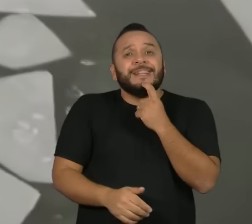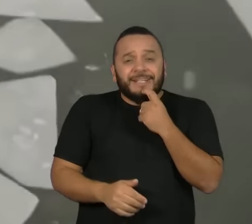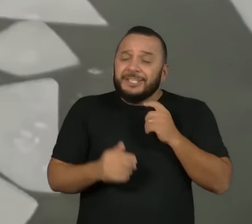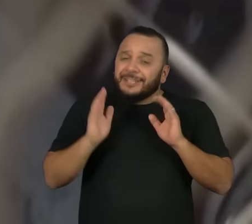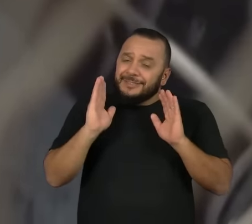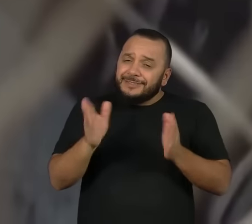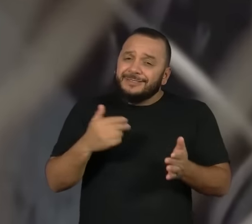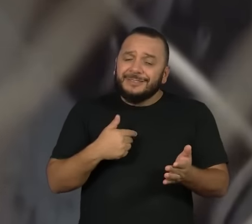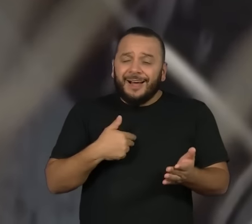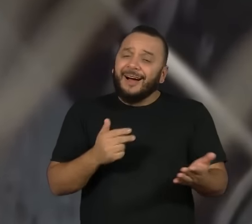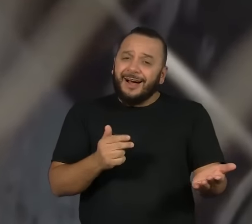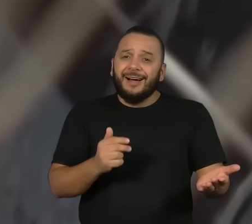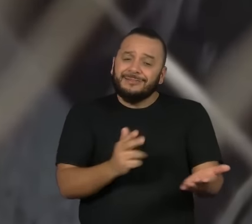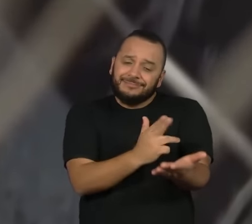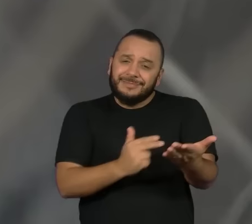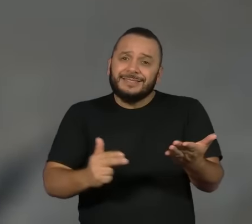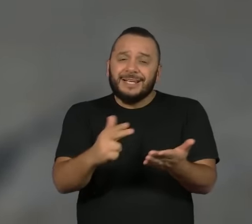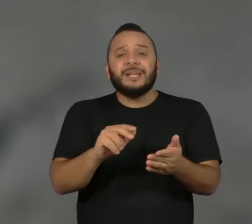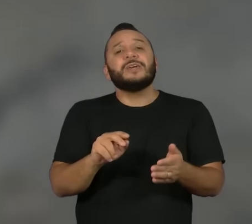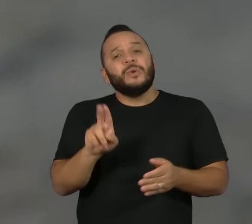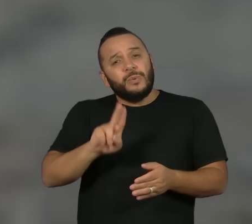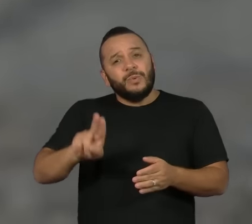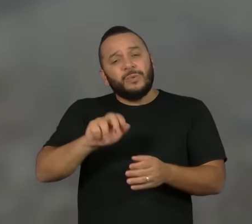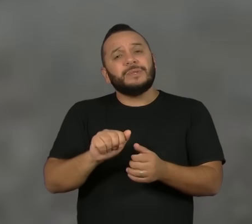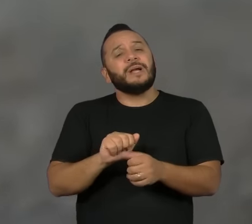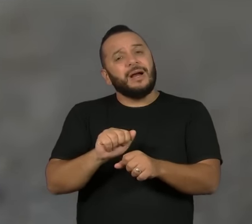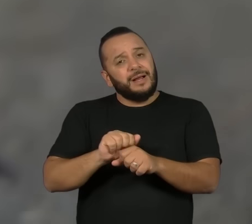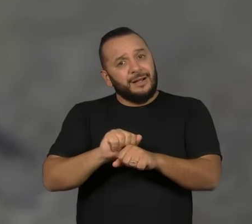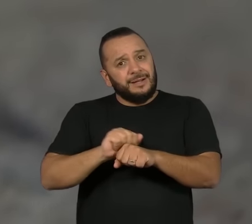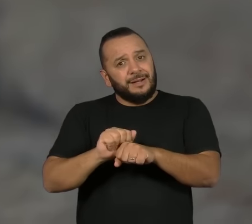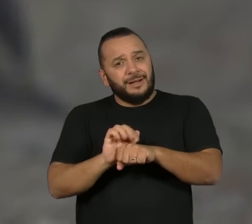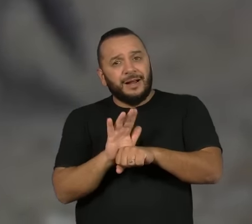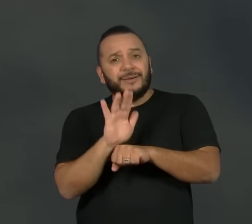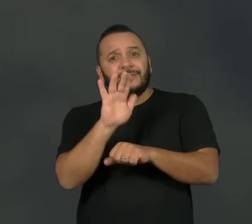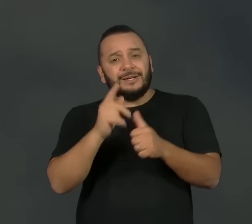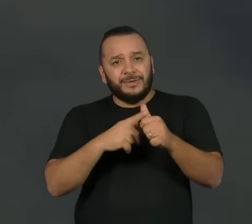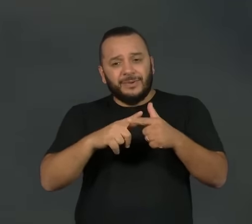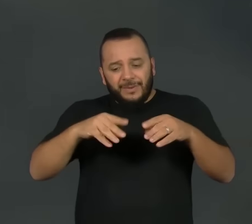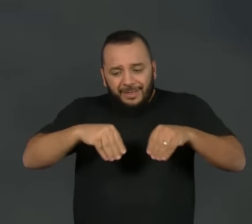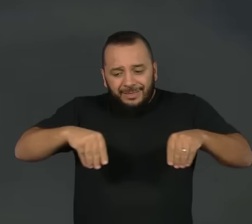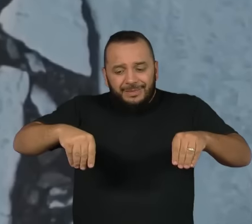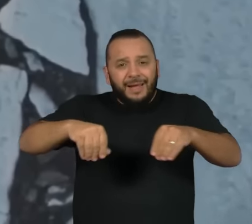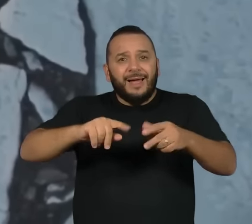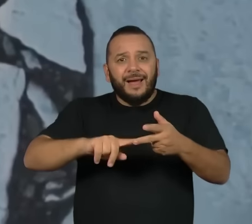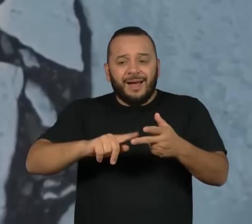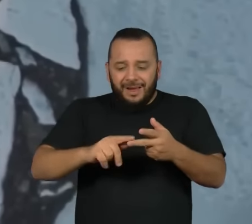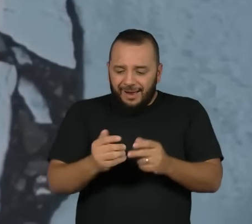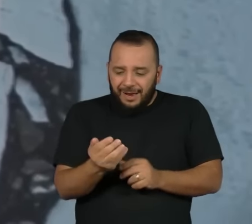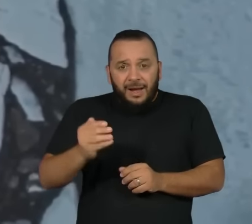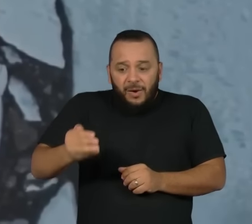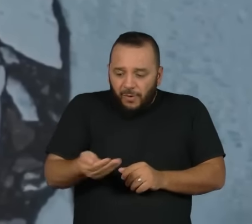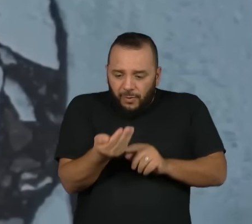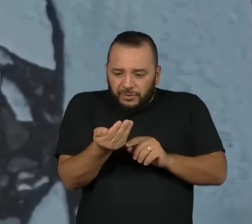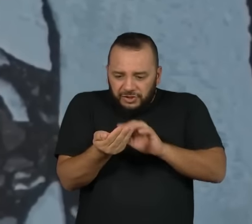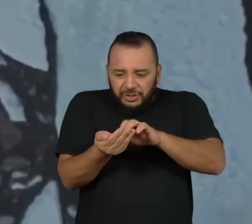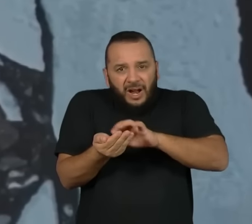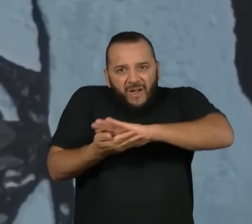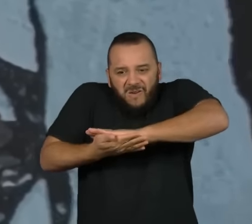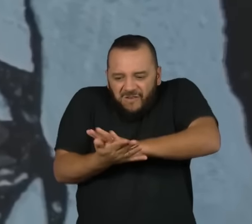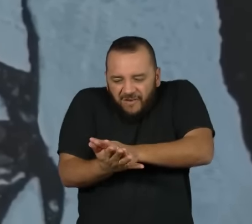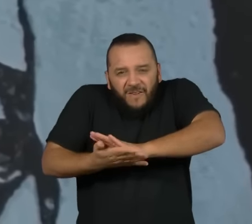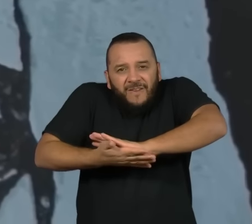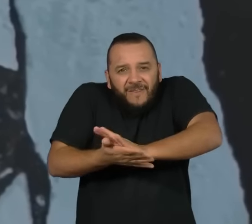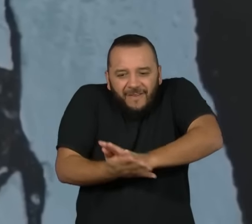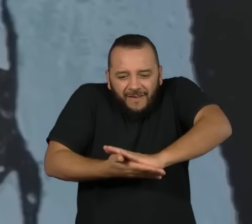de pigmentos naturais, como carvão, terra e conchas moídas, laváveis e biodegradáveis. Ele